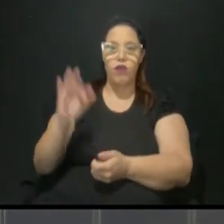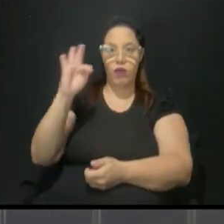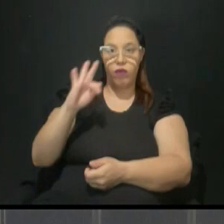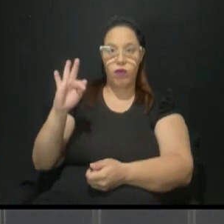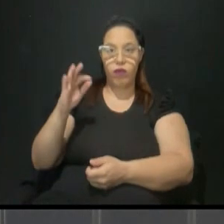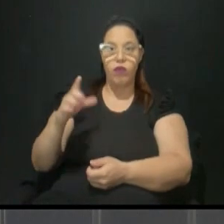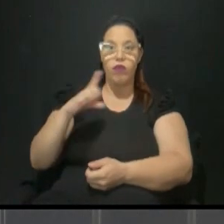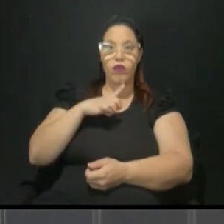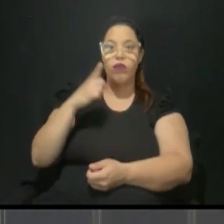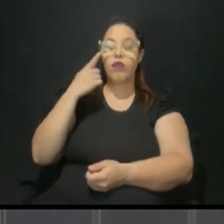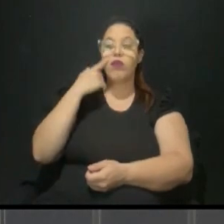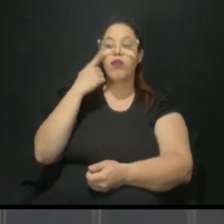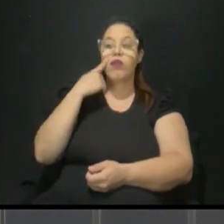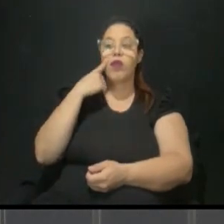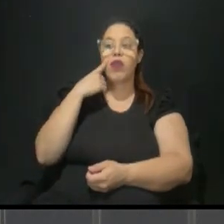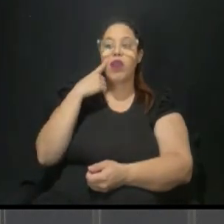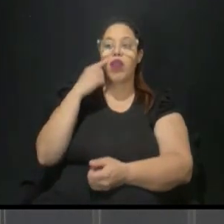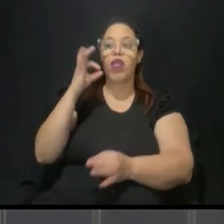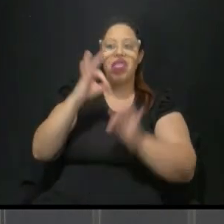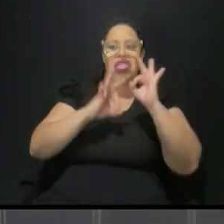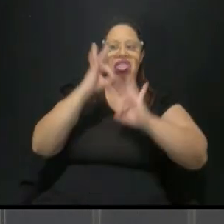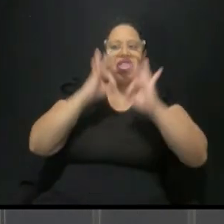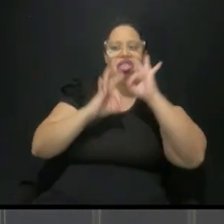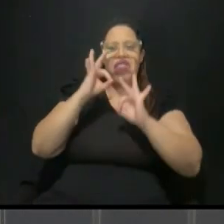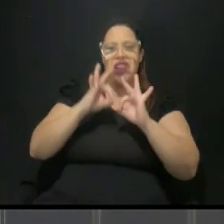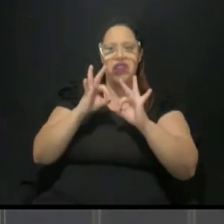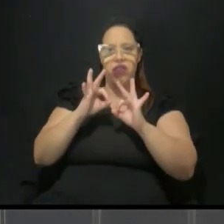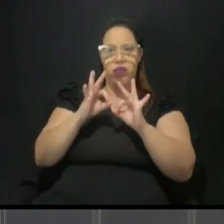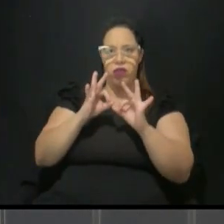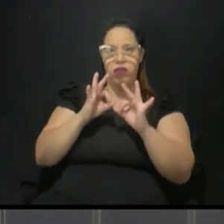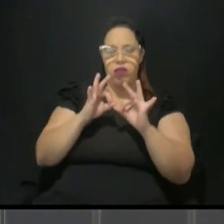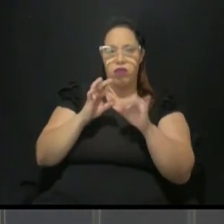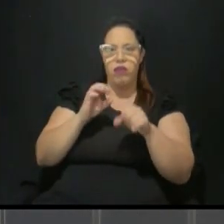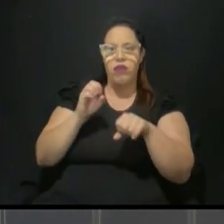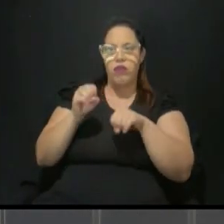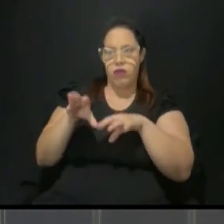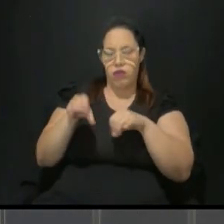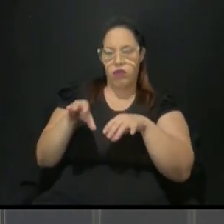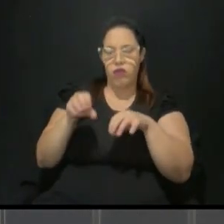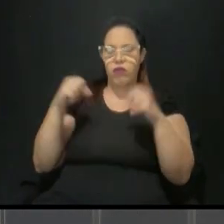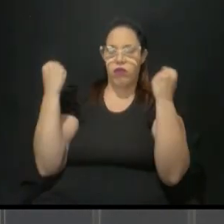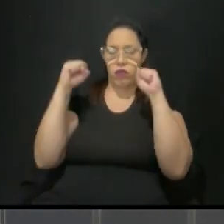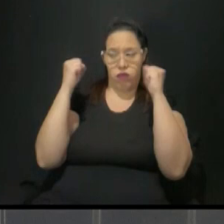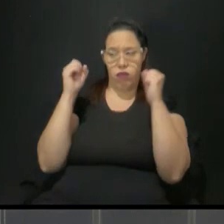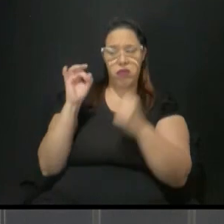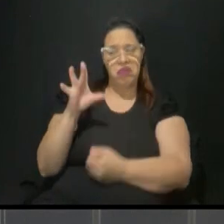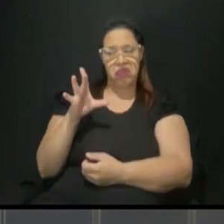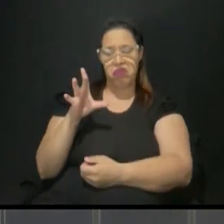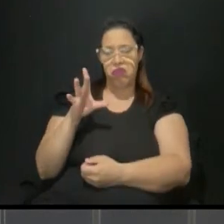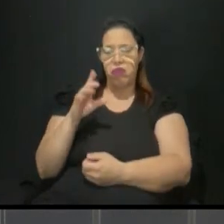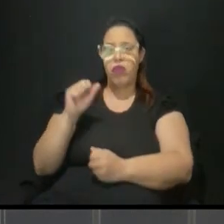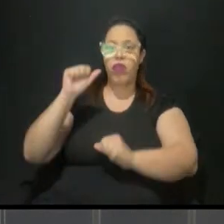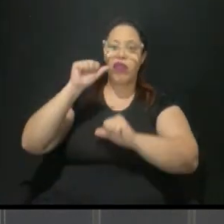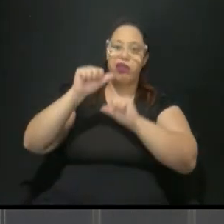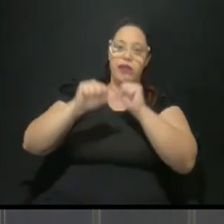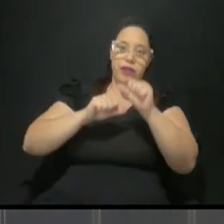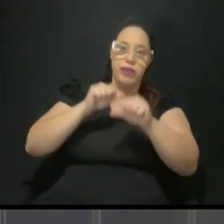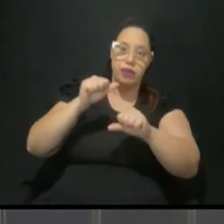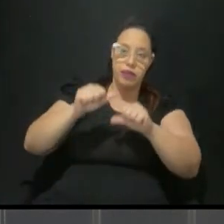muito tecnicista para a educação física em si, e aí passamos a